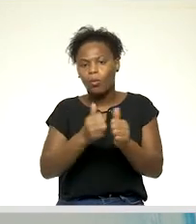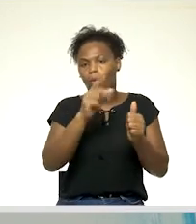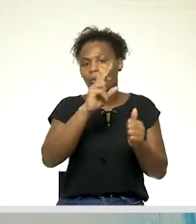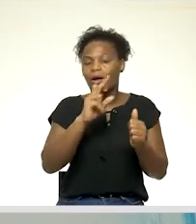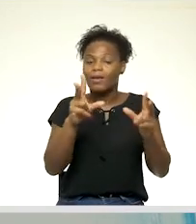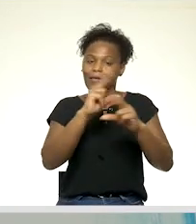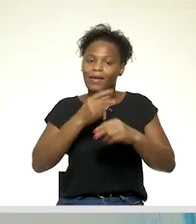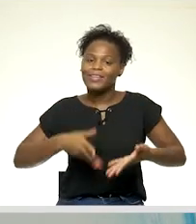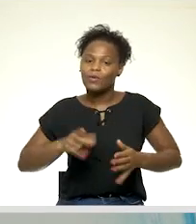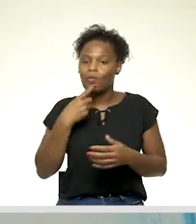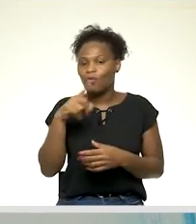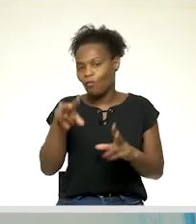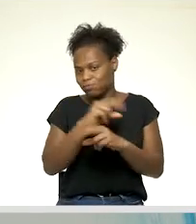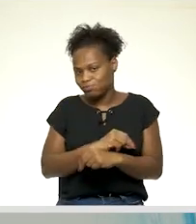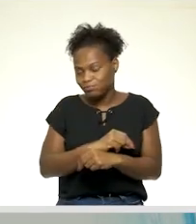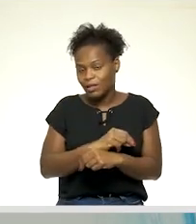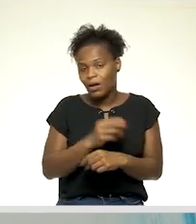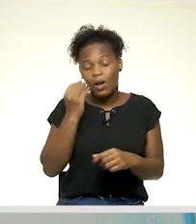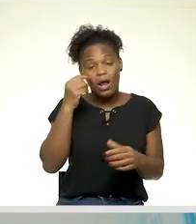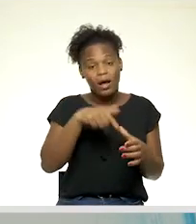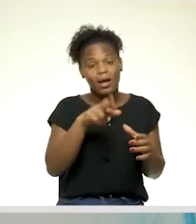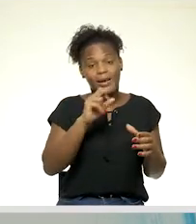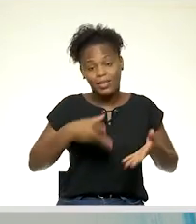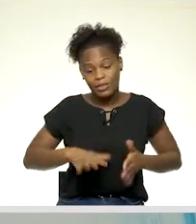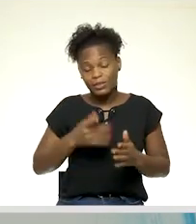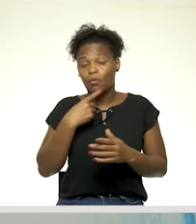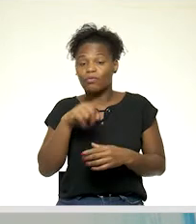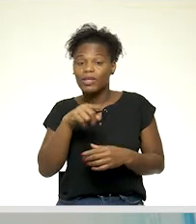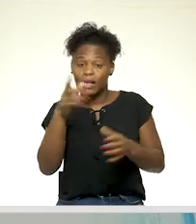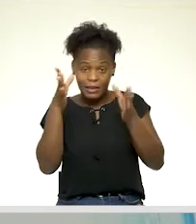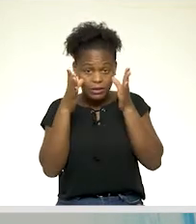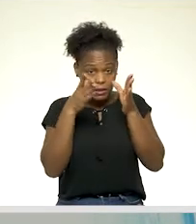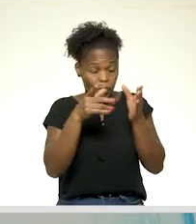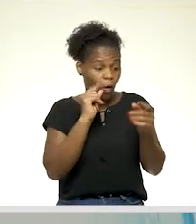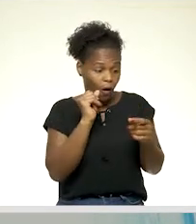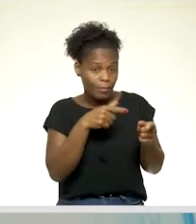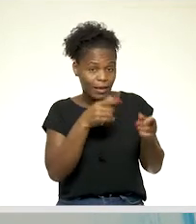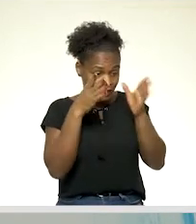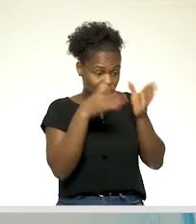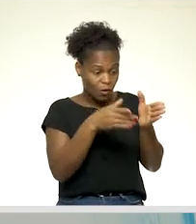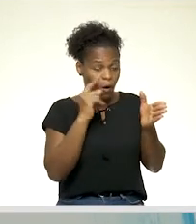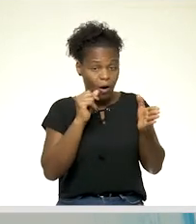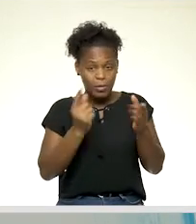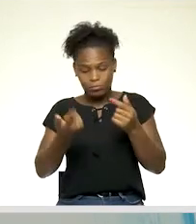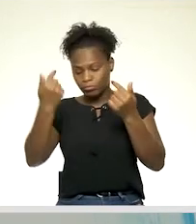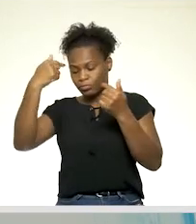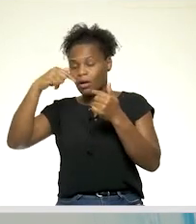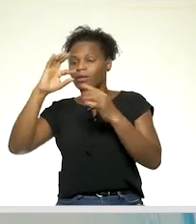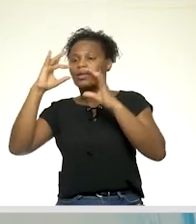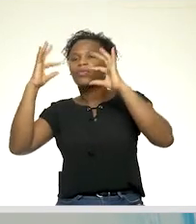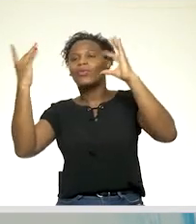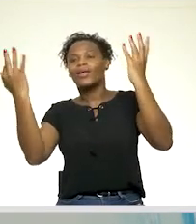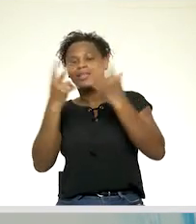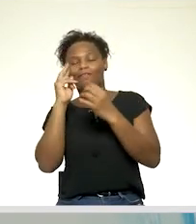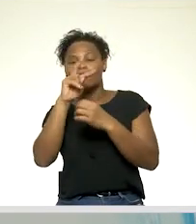Renascimento. Como podem reparar, no Renascimento a atenção do homem volta-se para a natureza